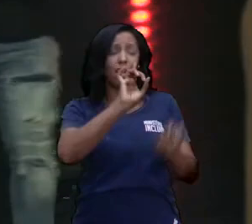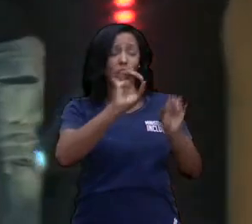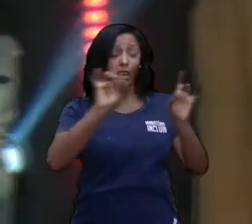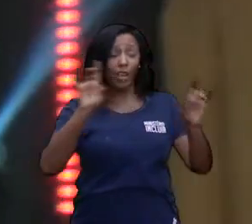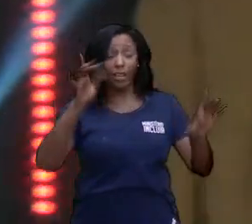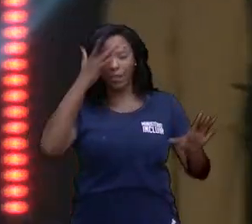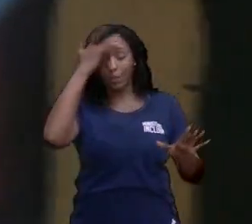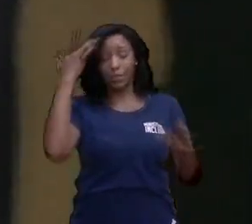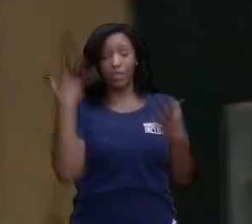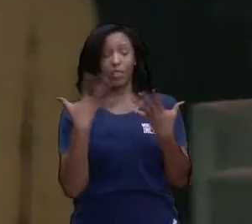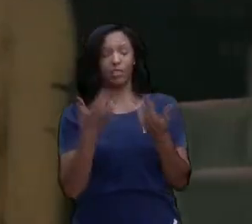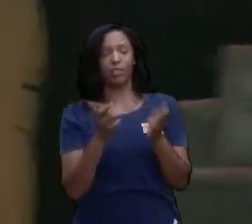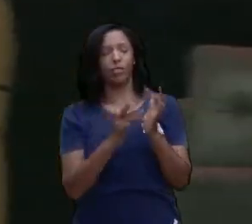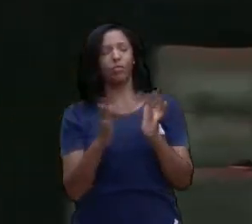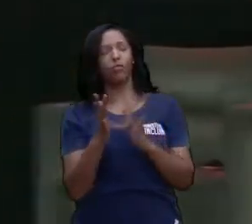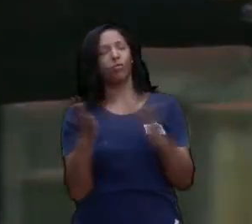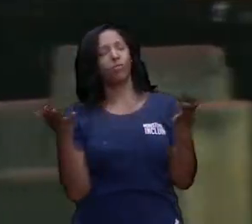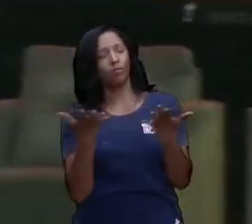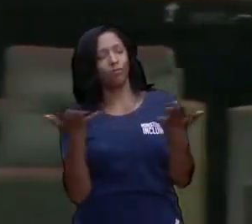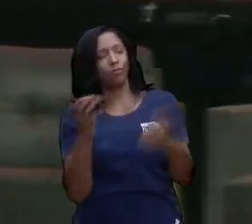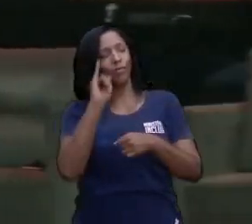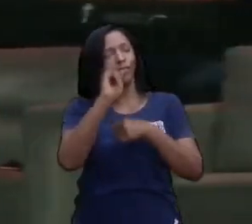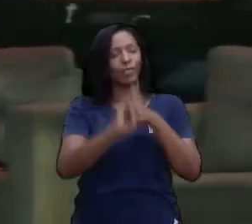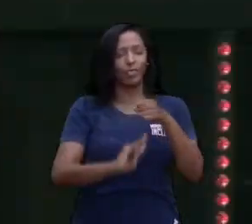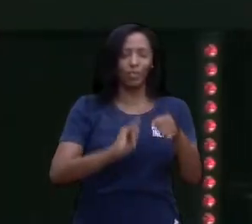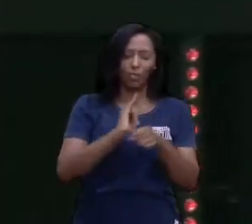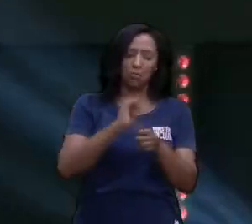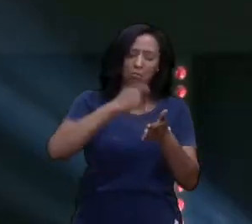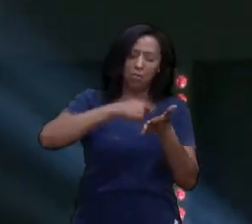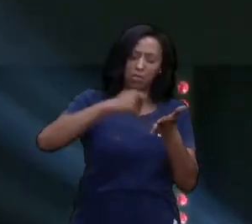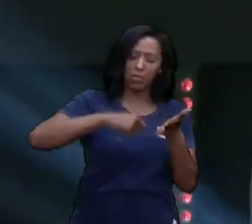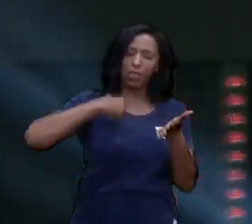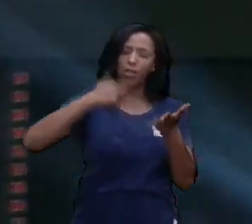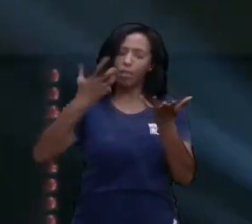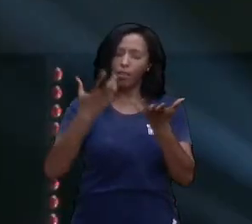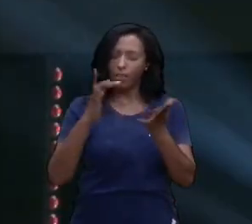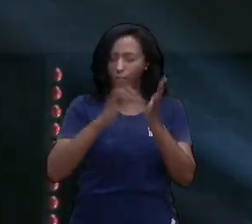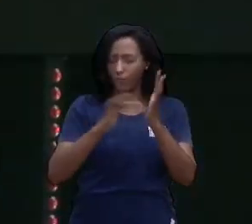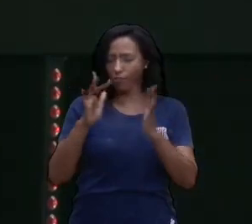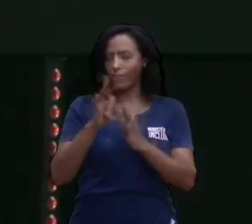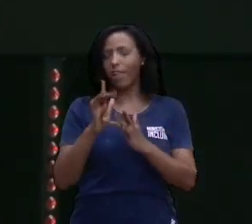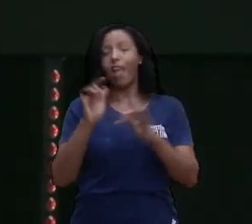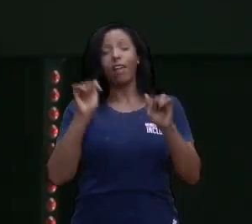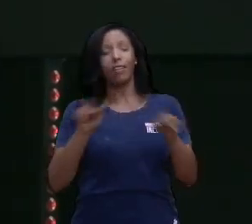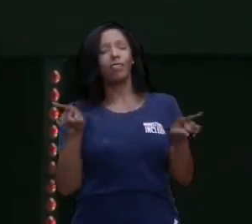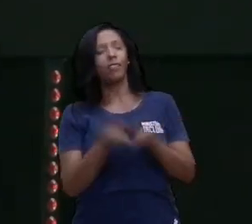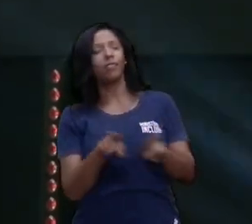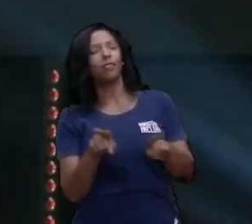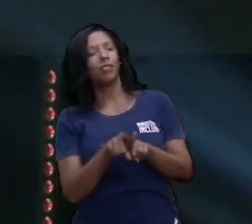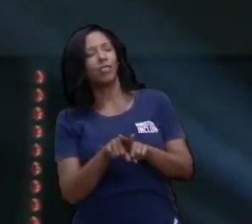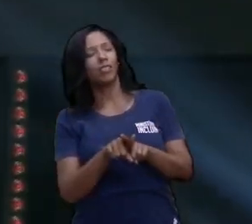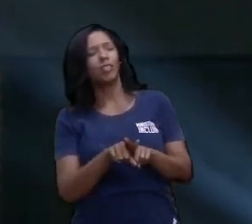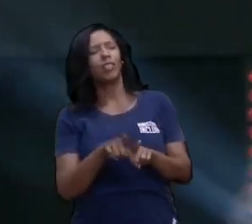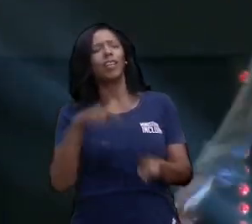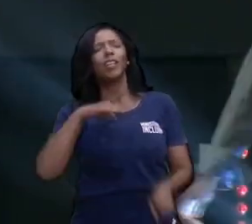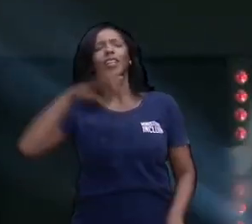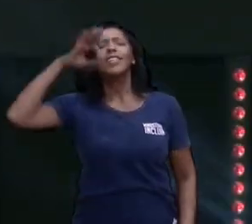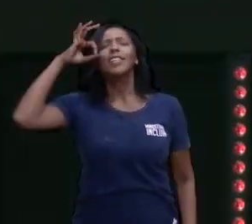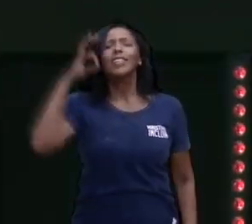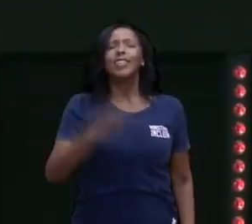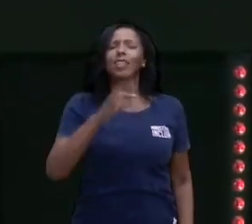começou uma Nova Vida em Cristo tanto na internet escrevendo eu quero Jesus quanto aqui que tem uma convicção